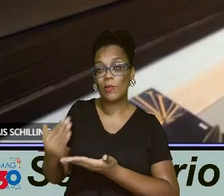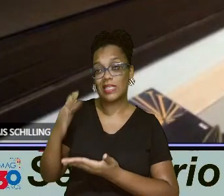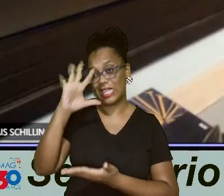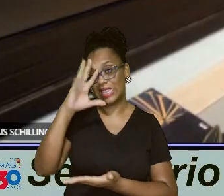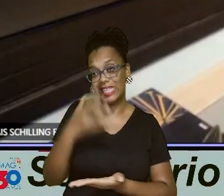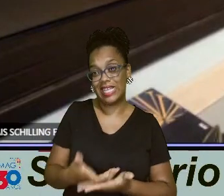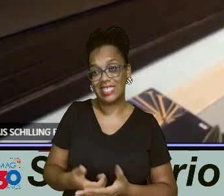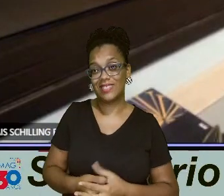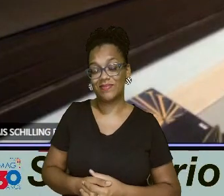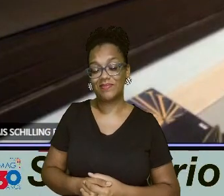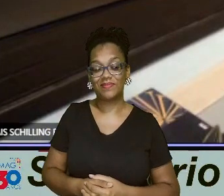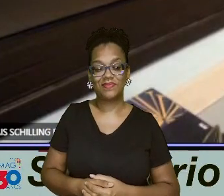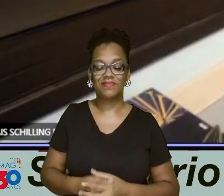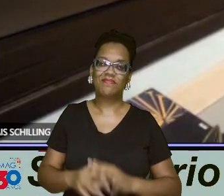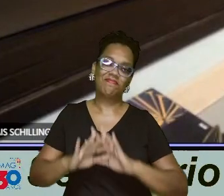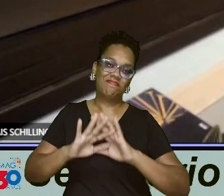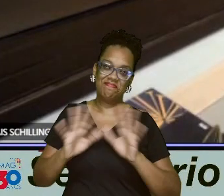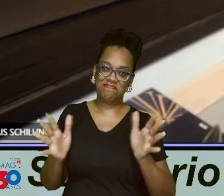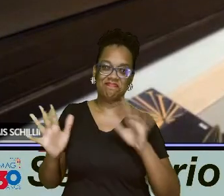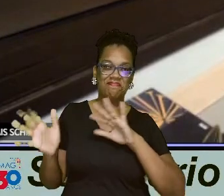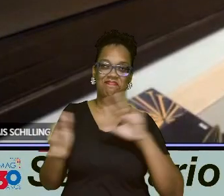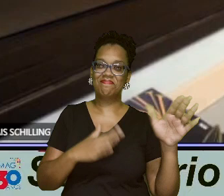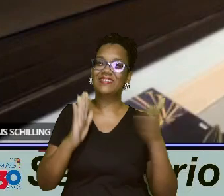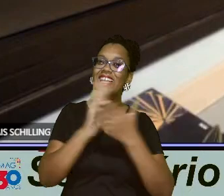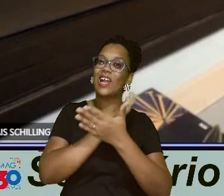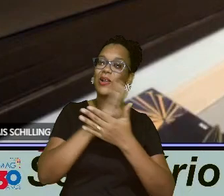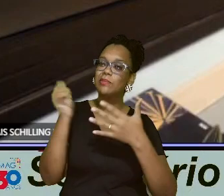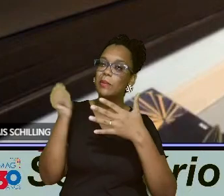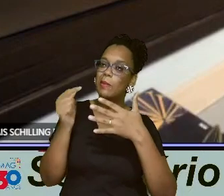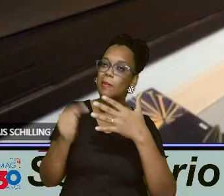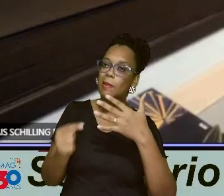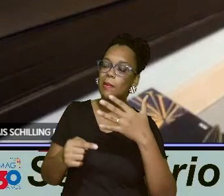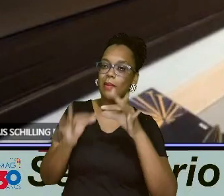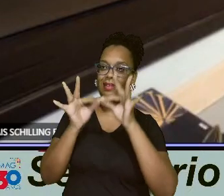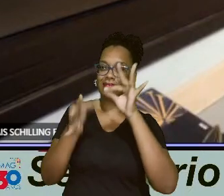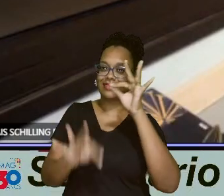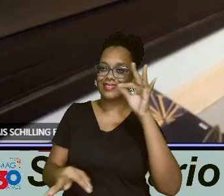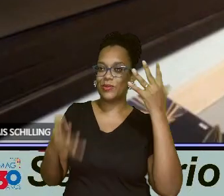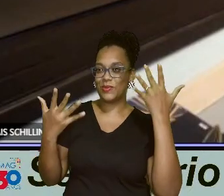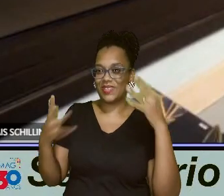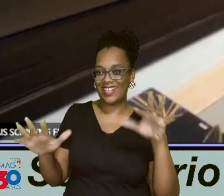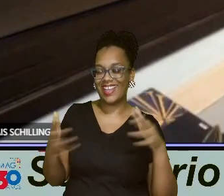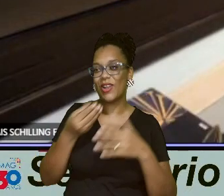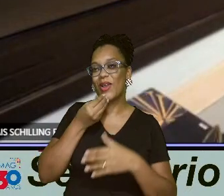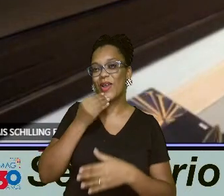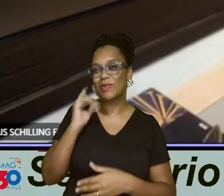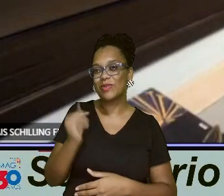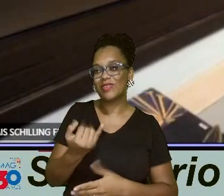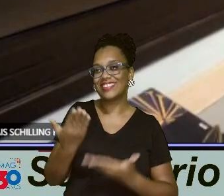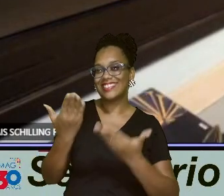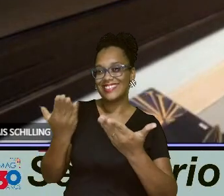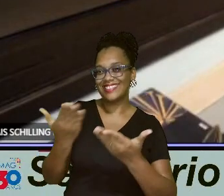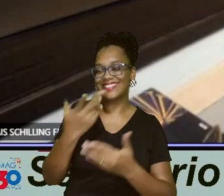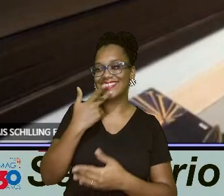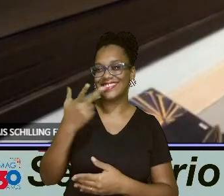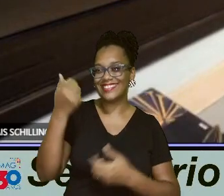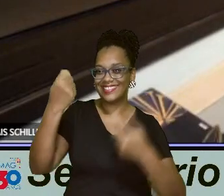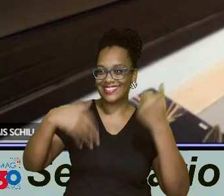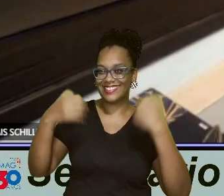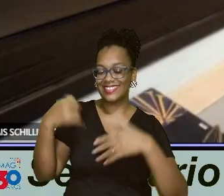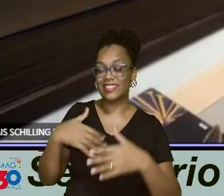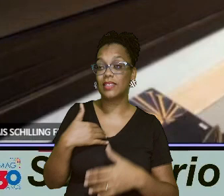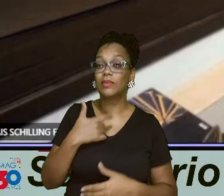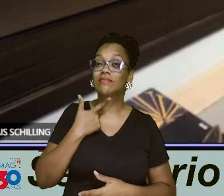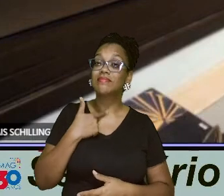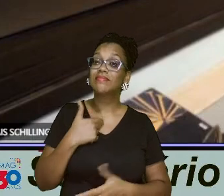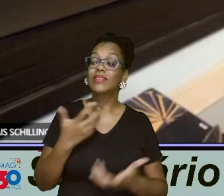tese. Enfim, são algumas colocações que eu queria fazer, eu não quero me estender demais até para dar oportunidade para os demais falarem, mas